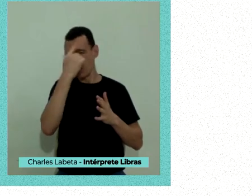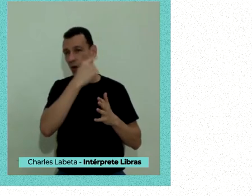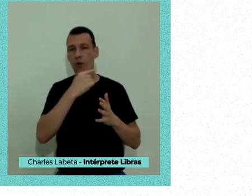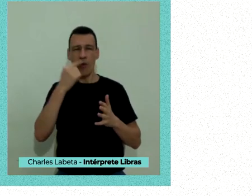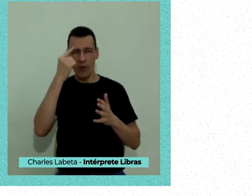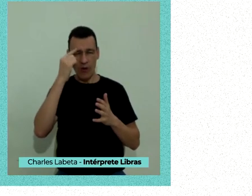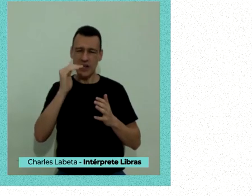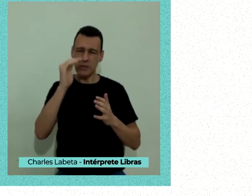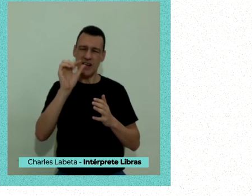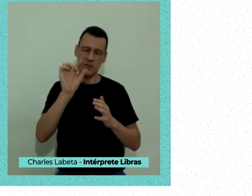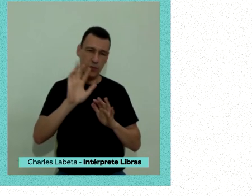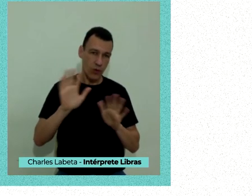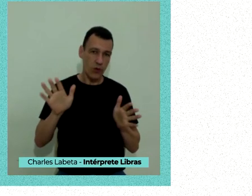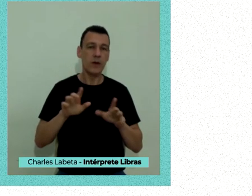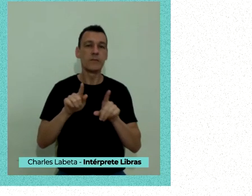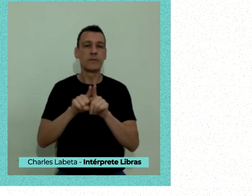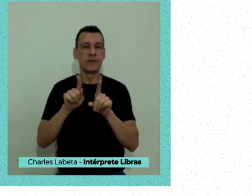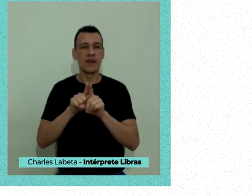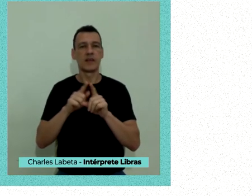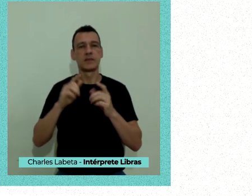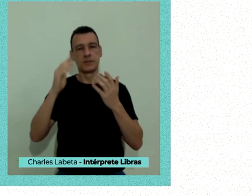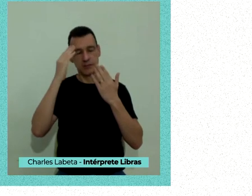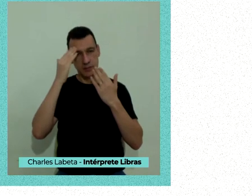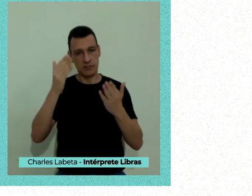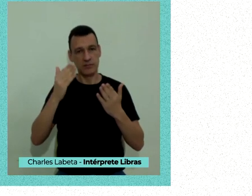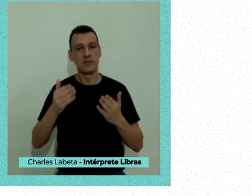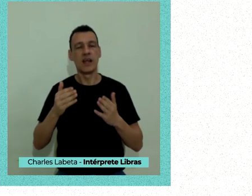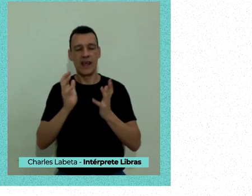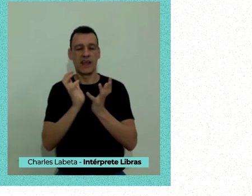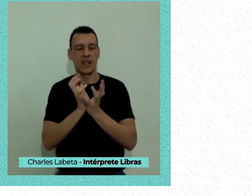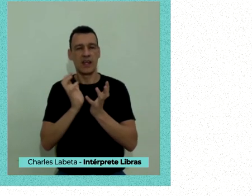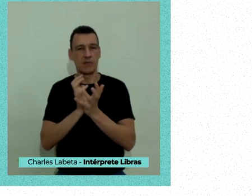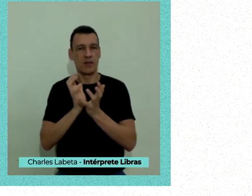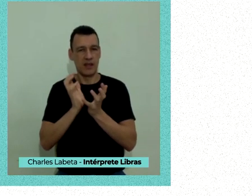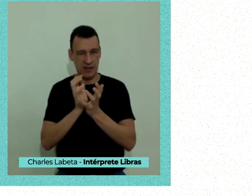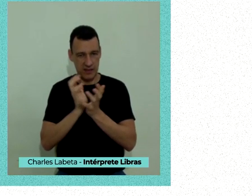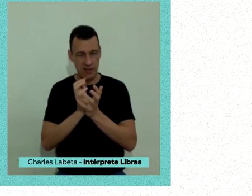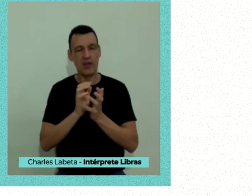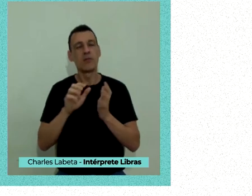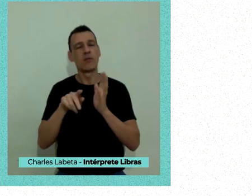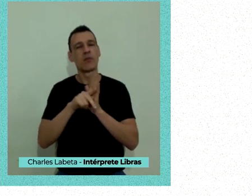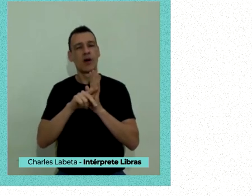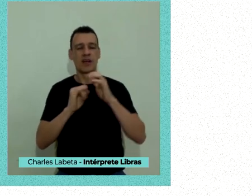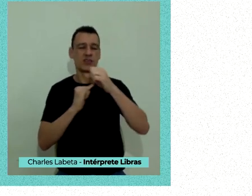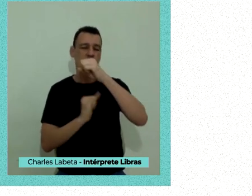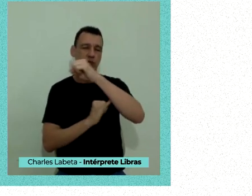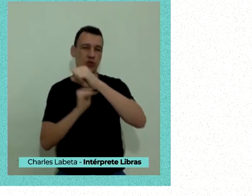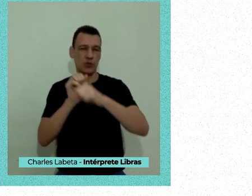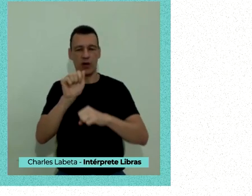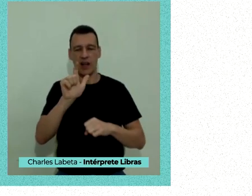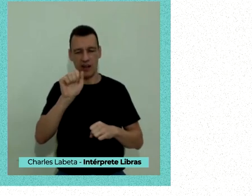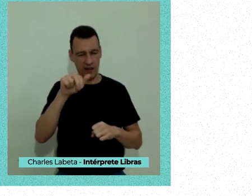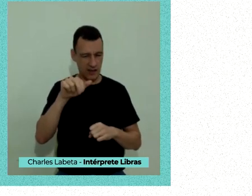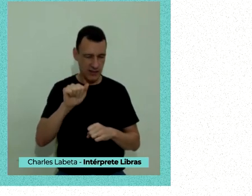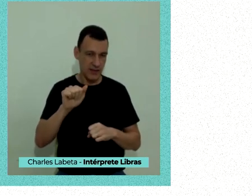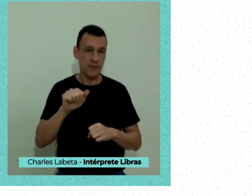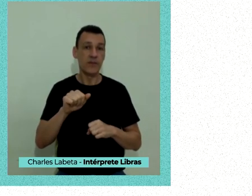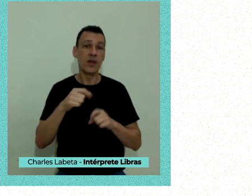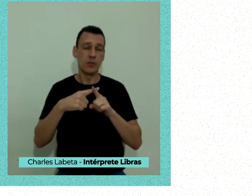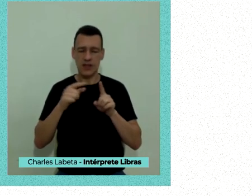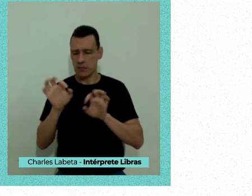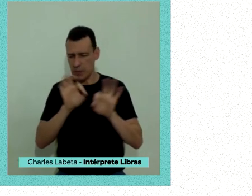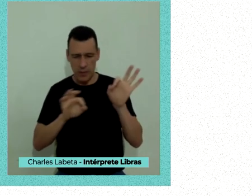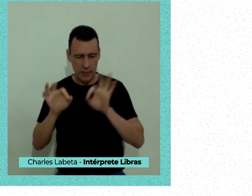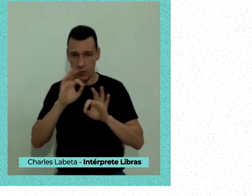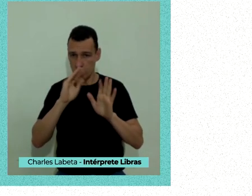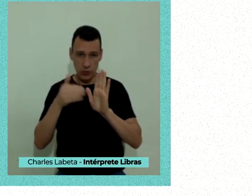e agradecer também a essa equipe do Instituto Alana que está promovendo tudo isso aqui. A gravação